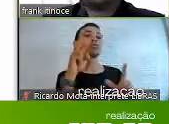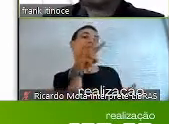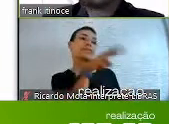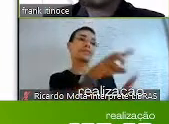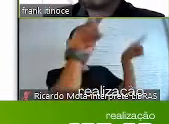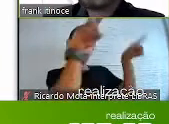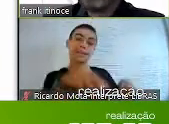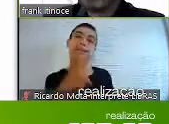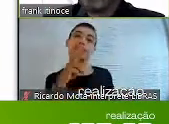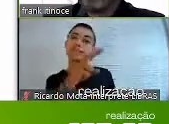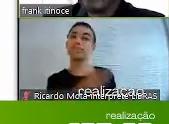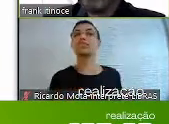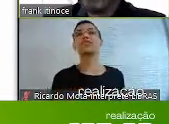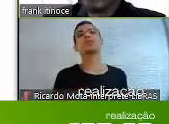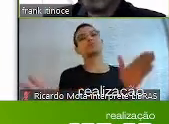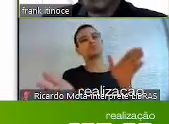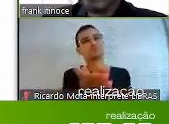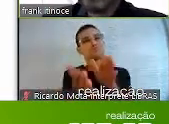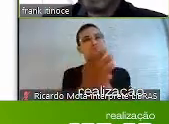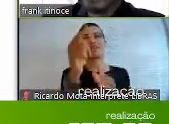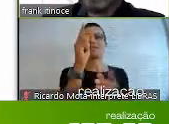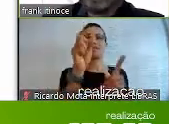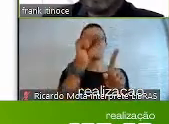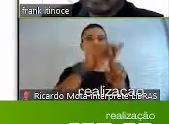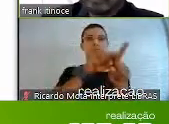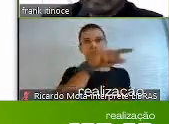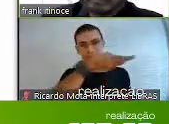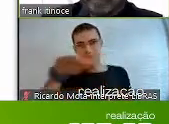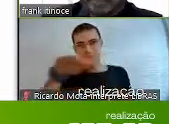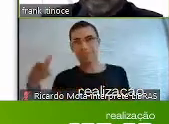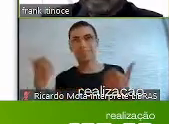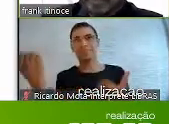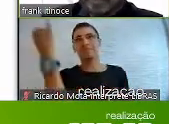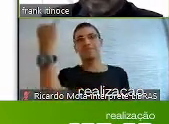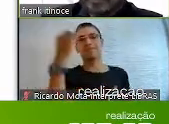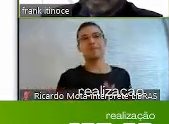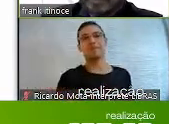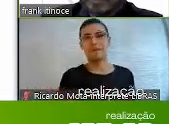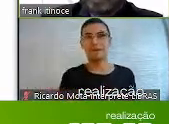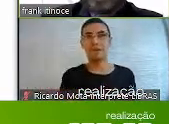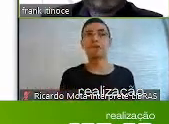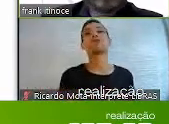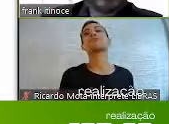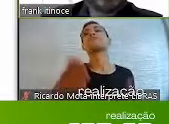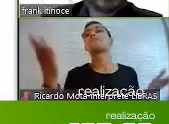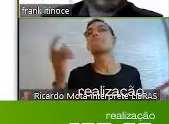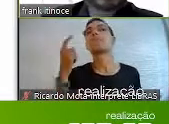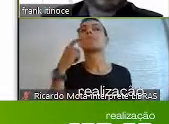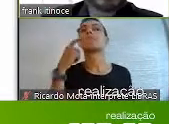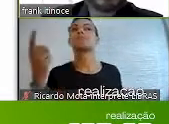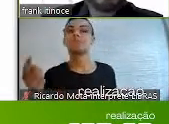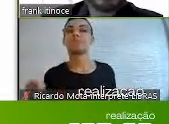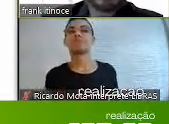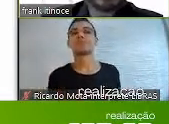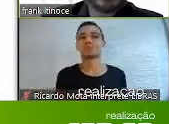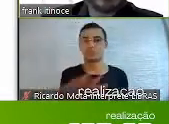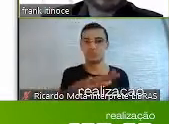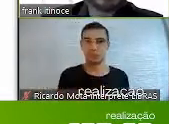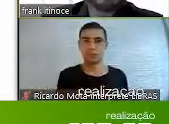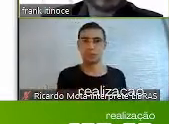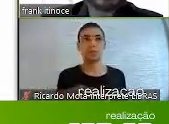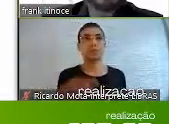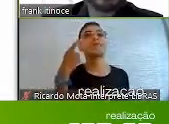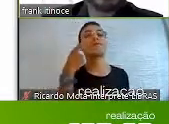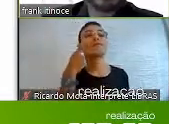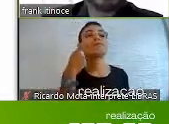semana. Bom, com relação, então, às apresentações, então vamos falar um pouquinho sobre vistorias